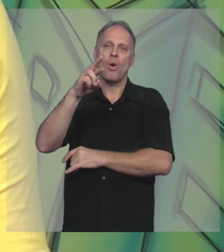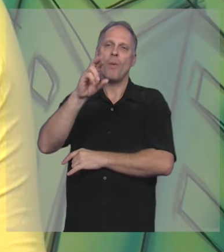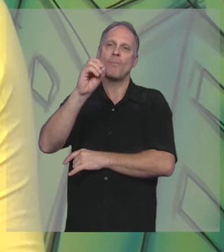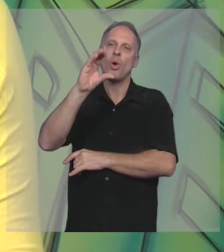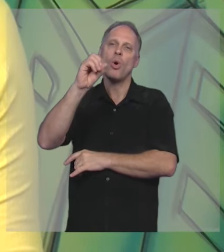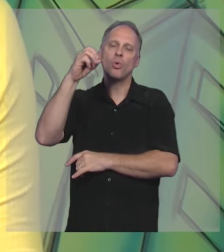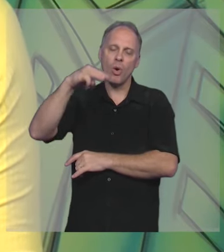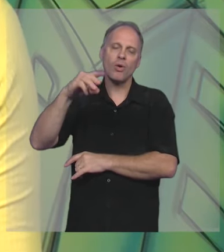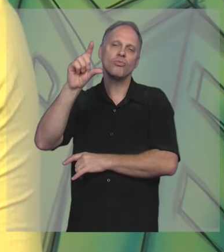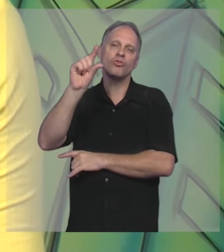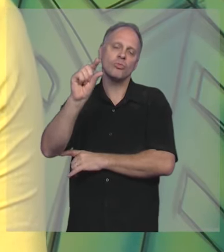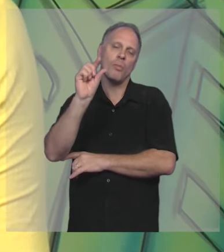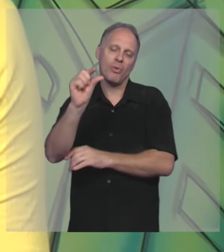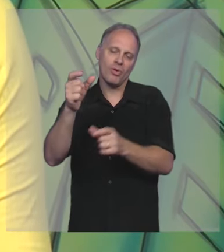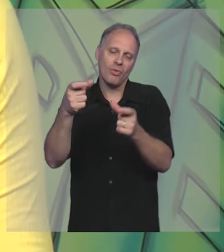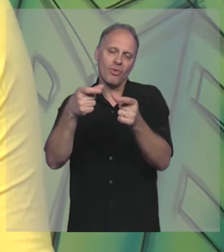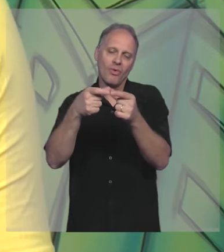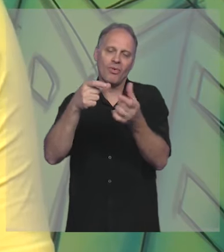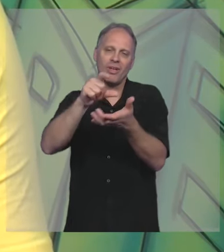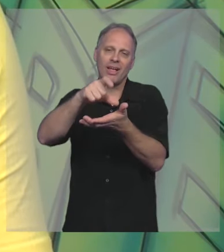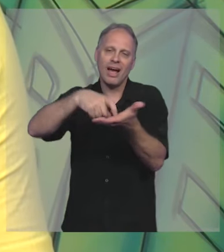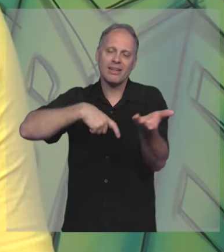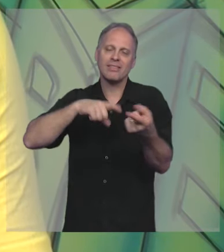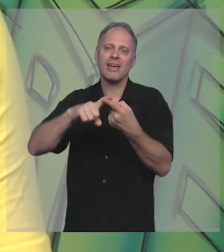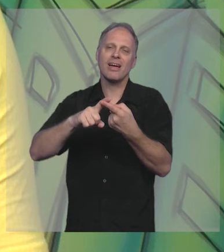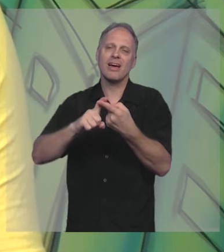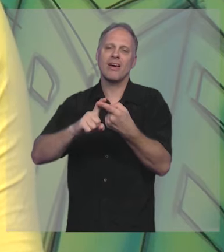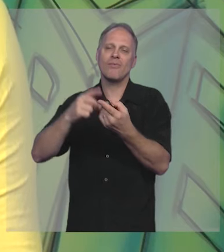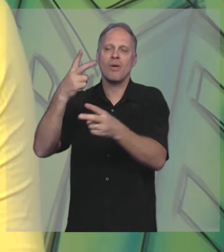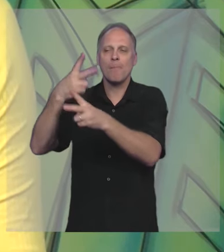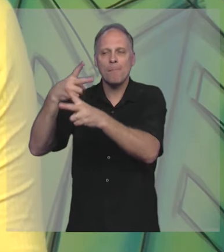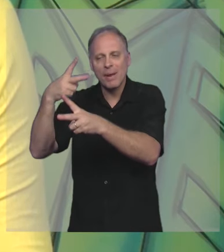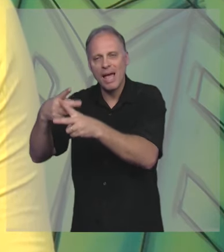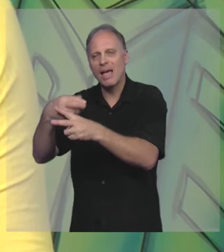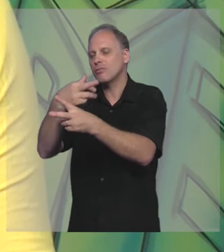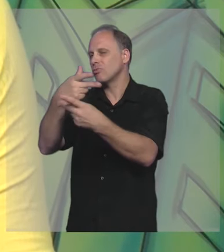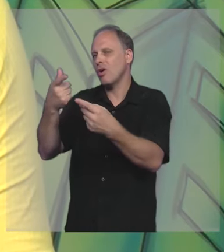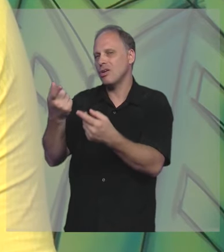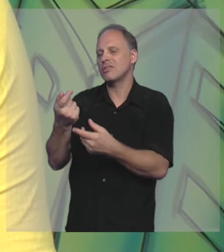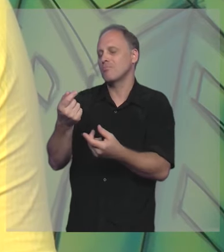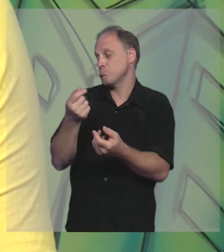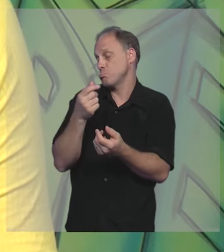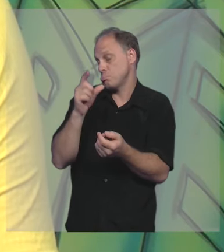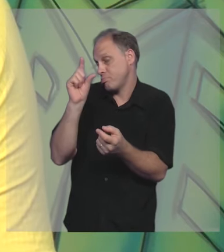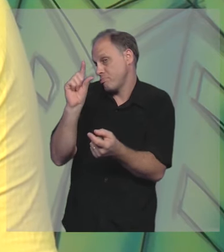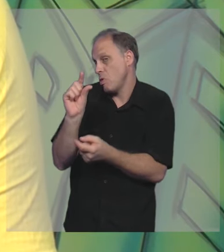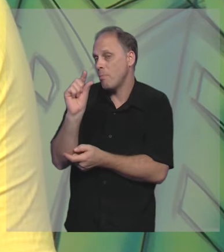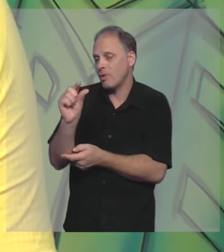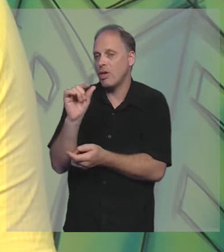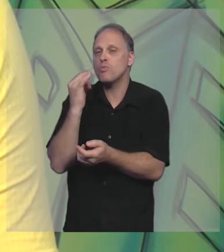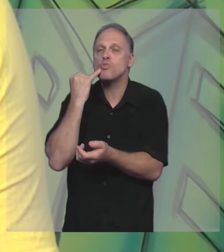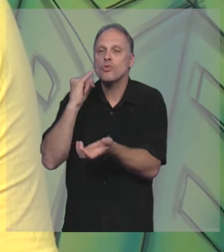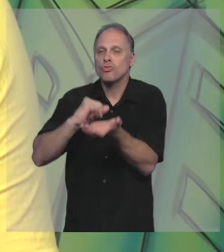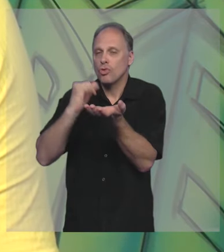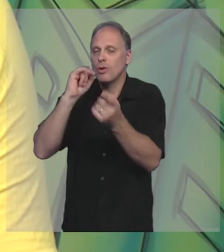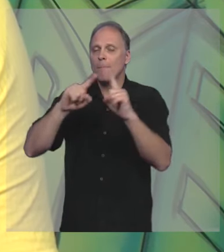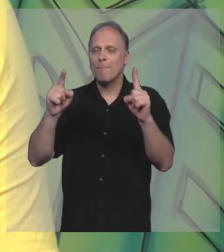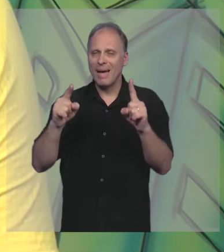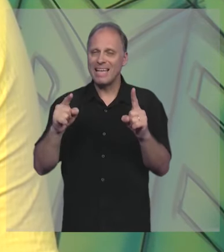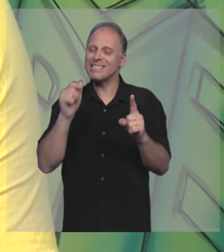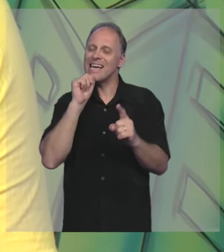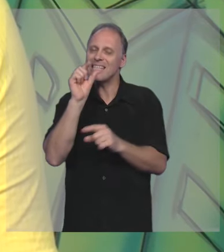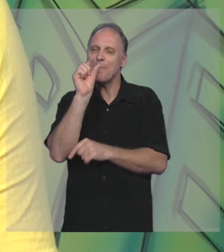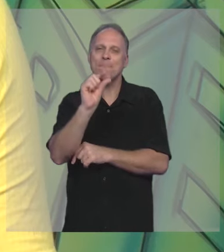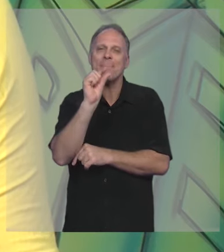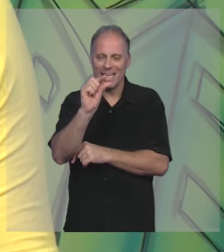do cartão, a taxa do cheque, a taxa do empréstimo, do financiamento. Óbvio que a proporção dessa redução ainda está